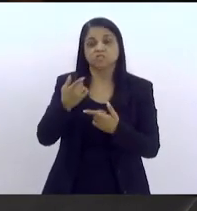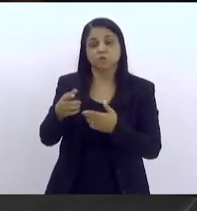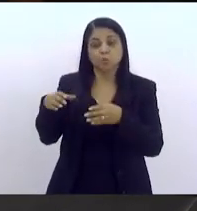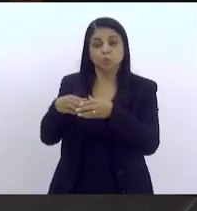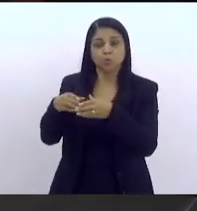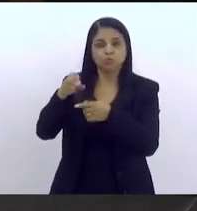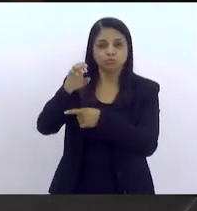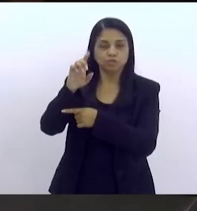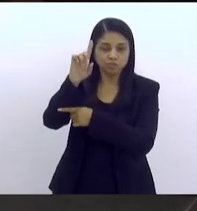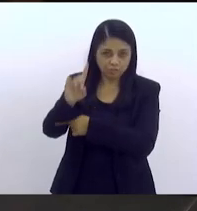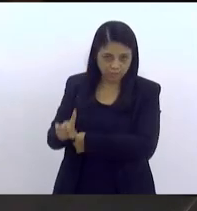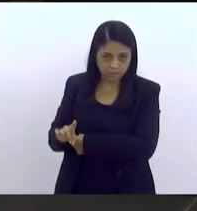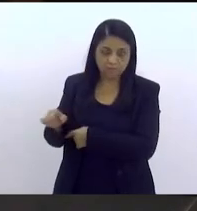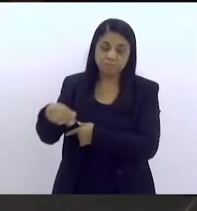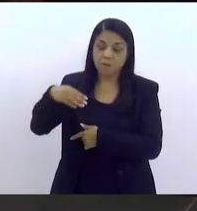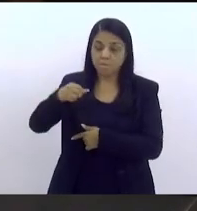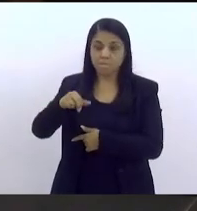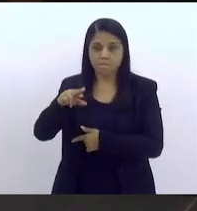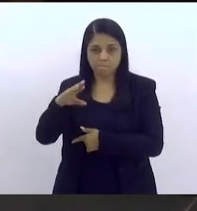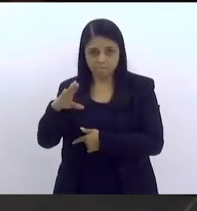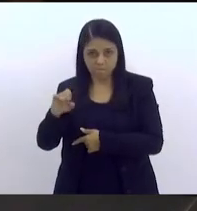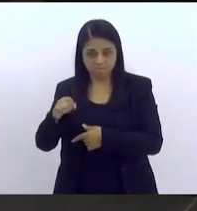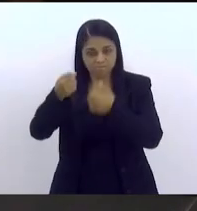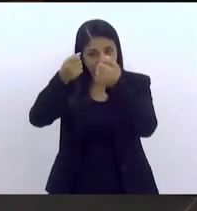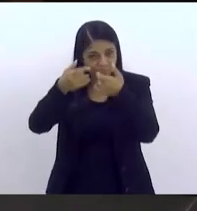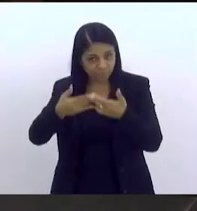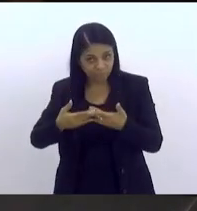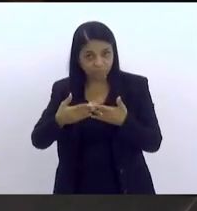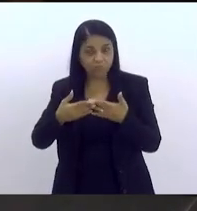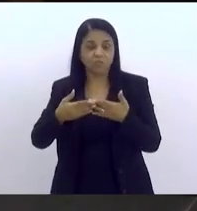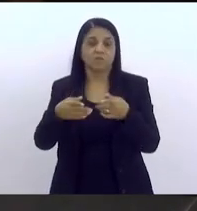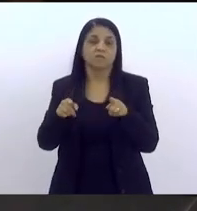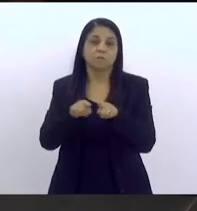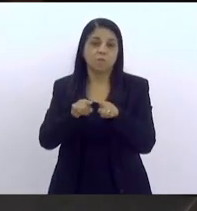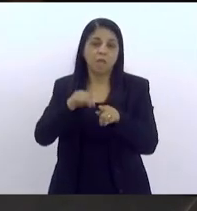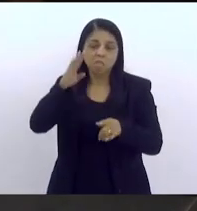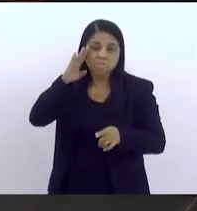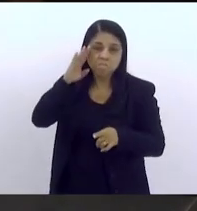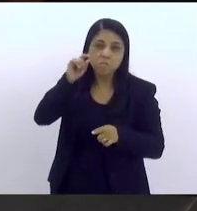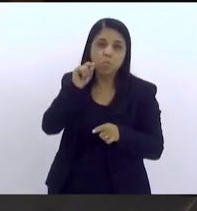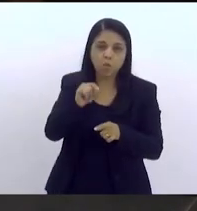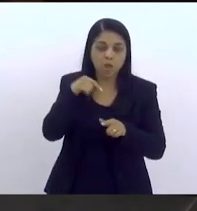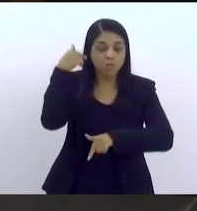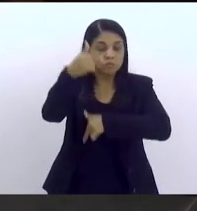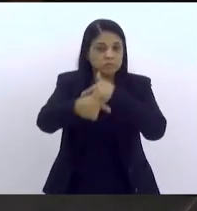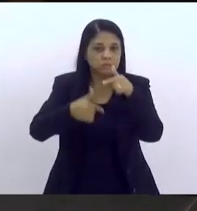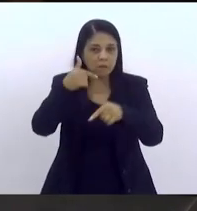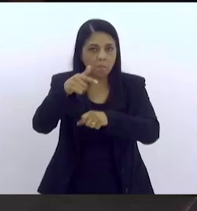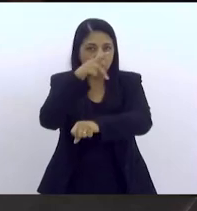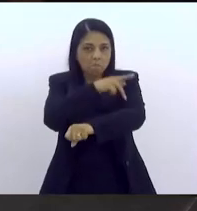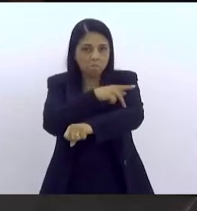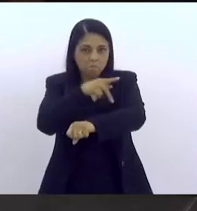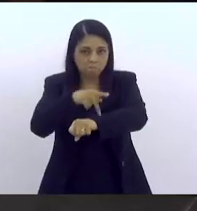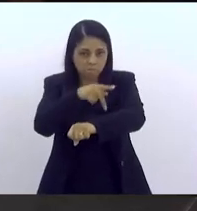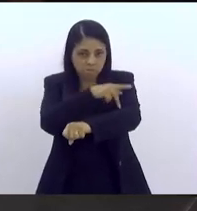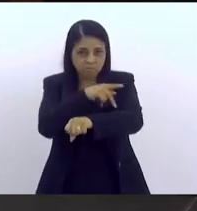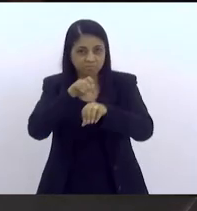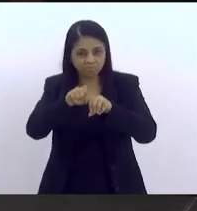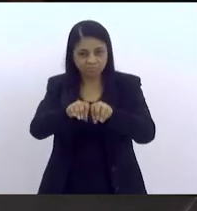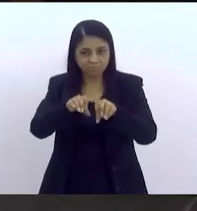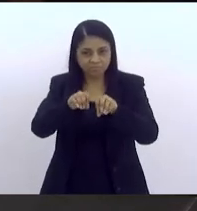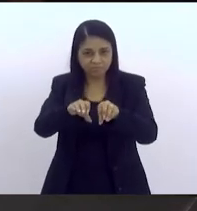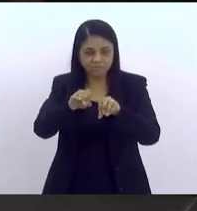né Marcele ressaltou isso é imprescindível ainda diz o relatório um trabalho pedagógico em educação